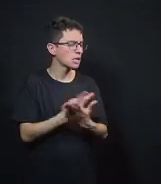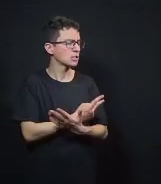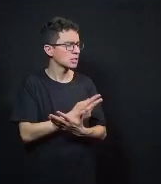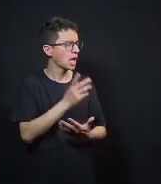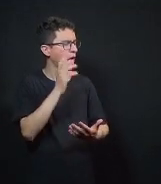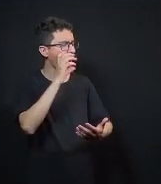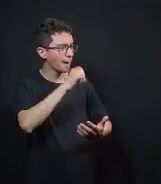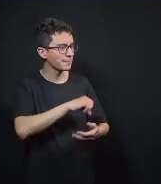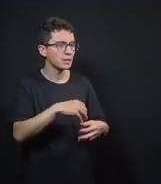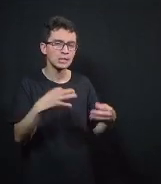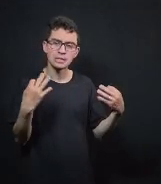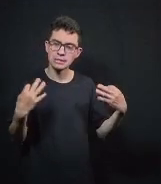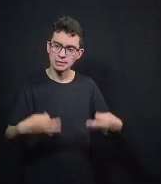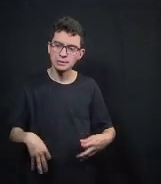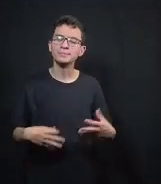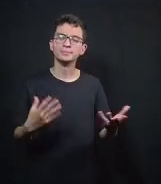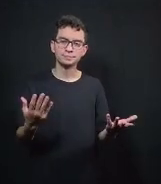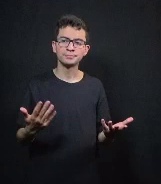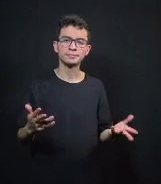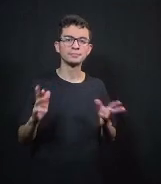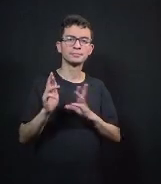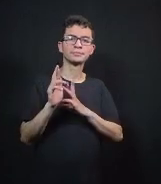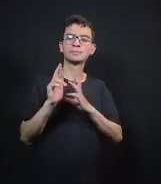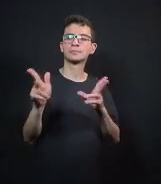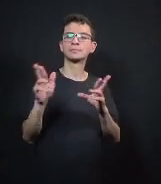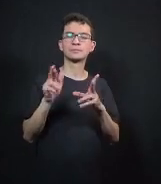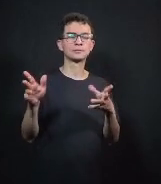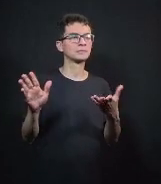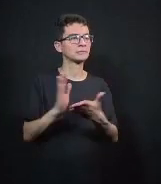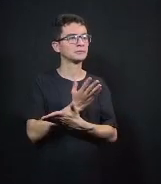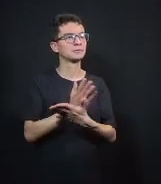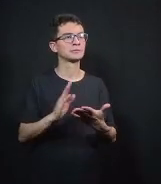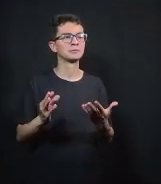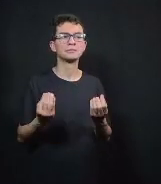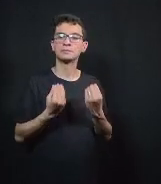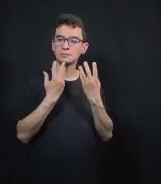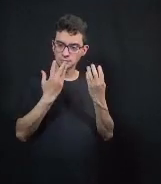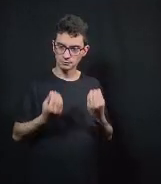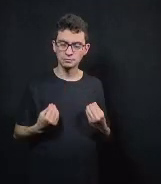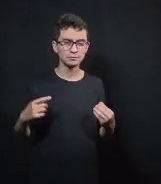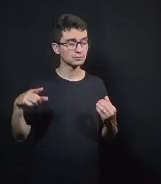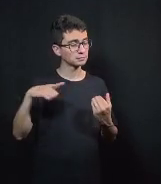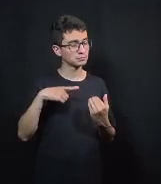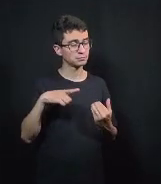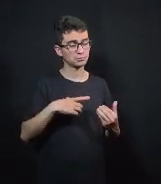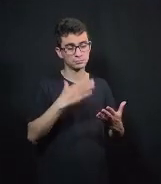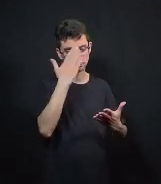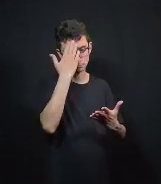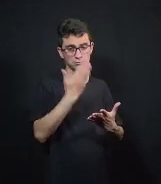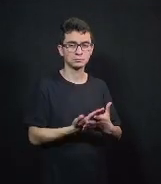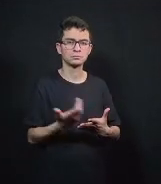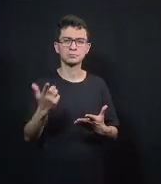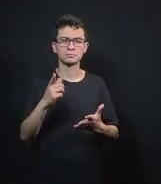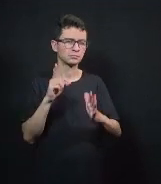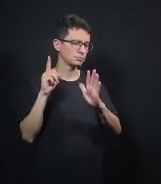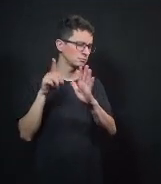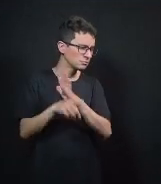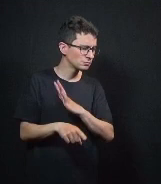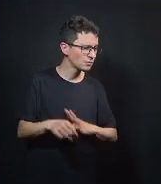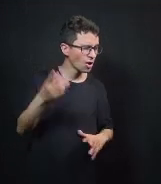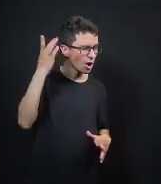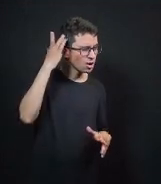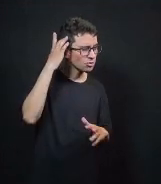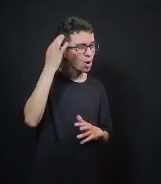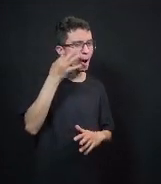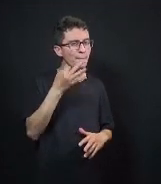rápida, para ir se diferenciando de quem produz informação não confiável. O que você acha do papel